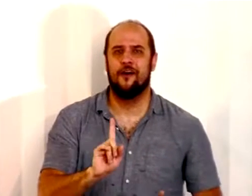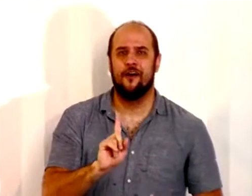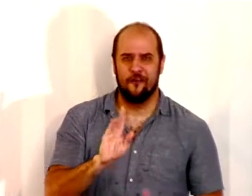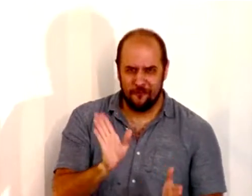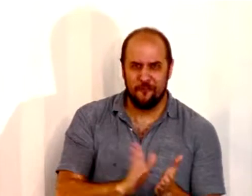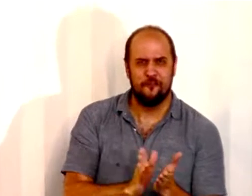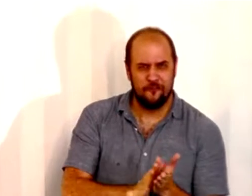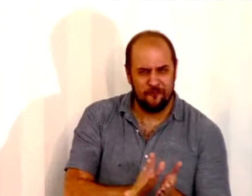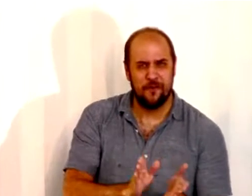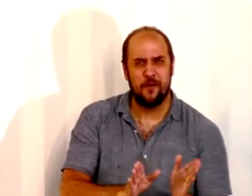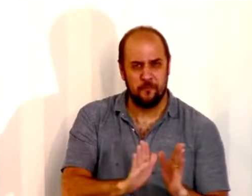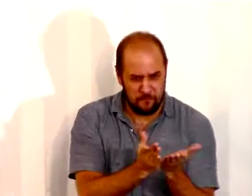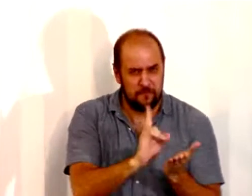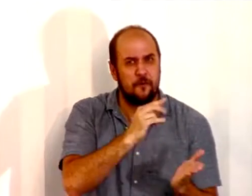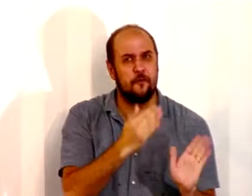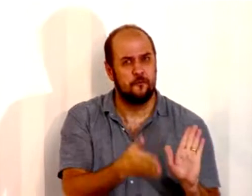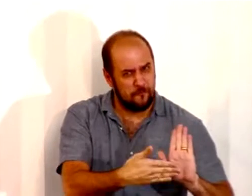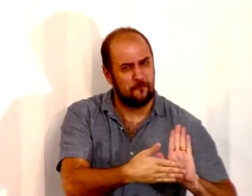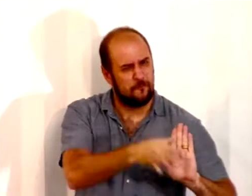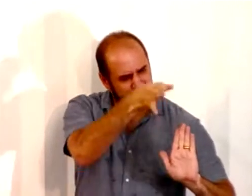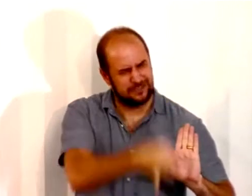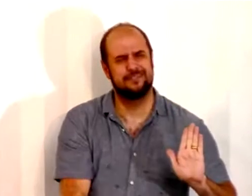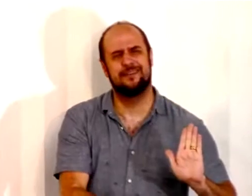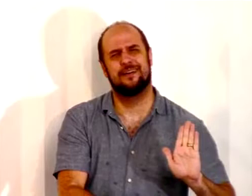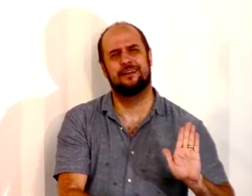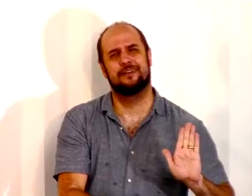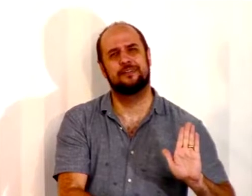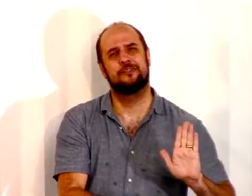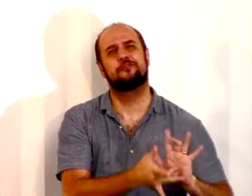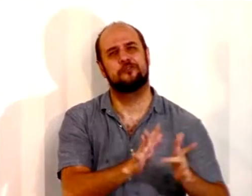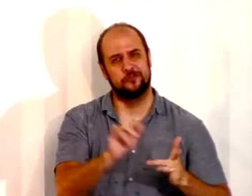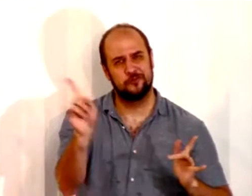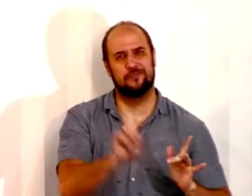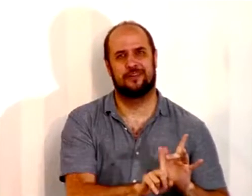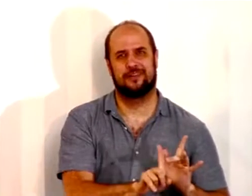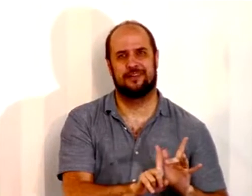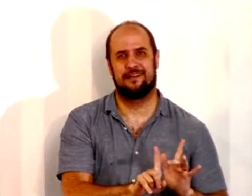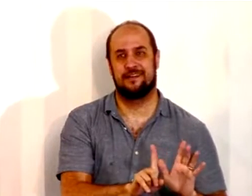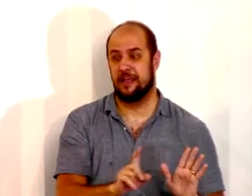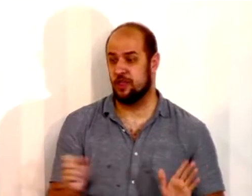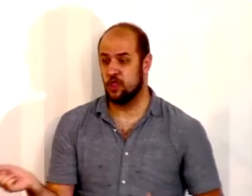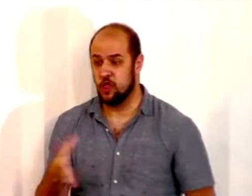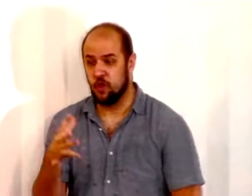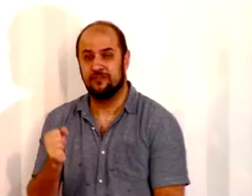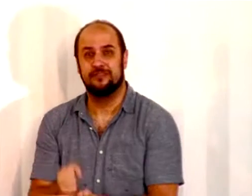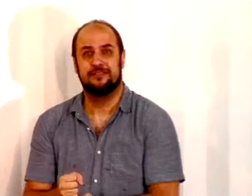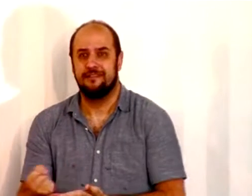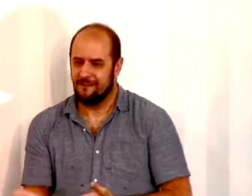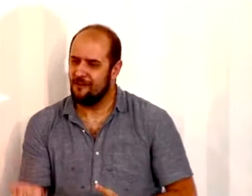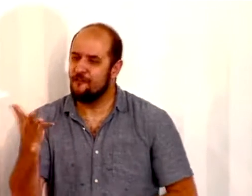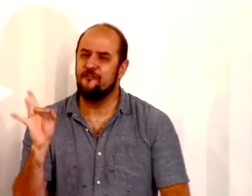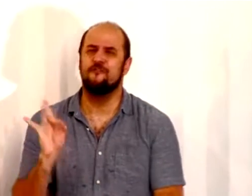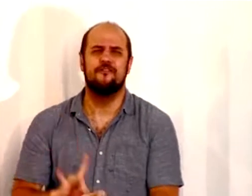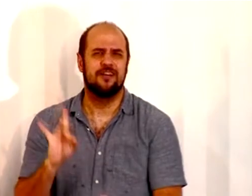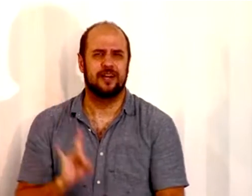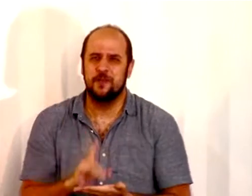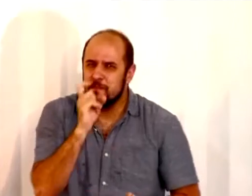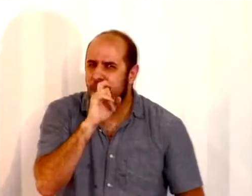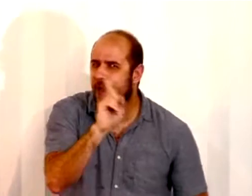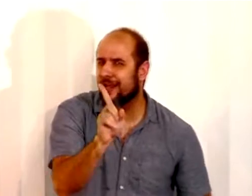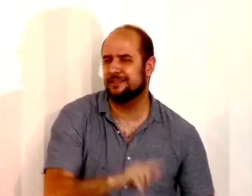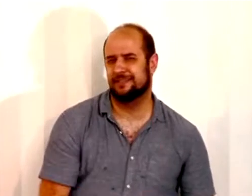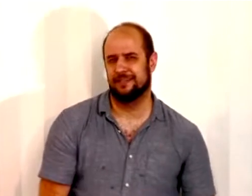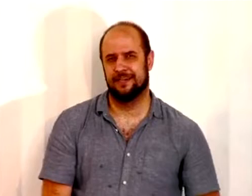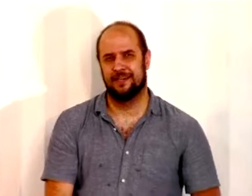fala da encarnação do Verbo. E a palavra de Deus não mente, ela cumpre cabalmente aquilo pela qual antigamente